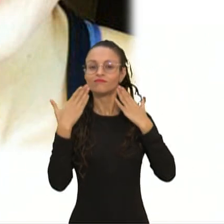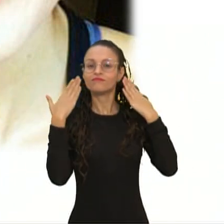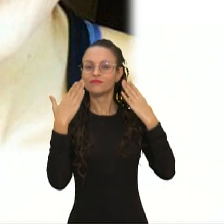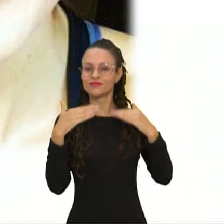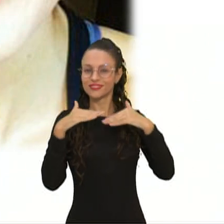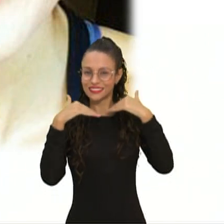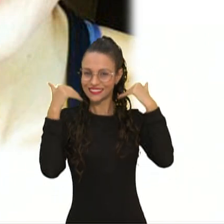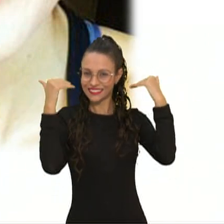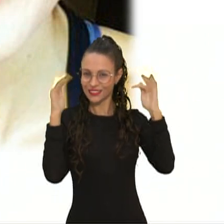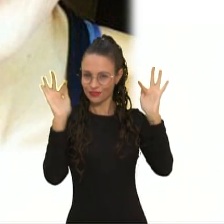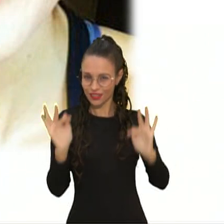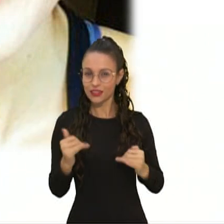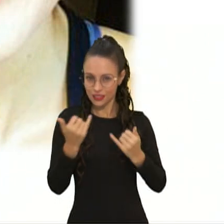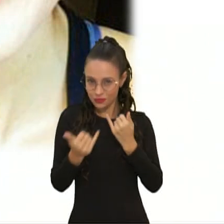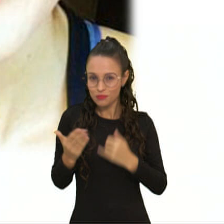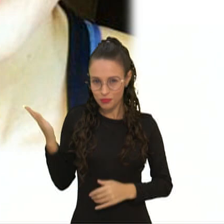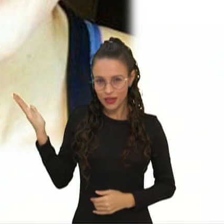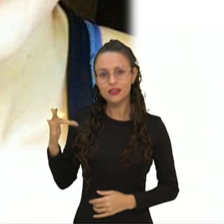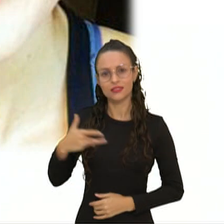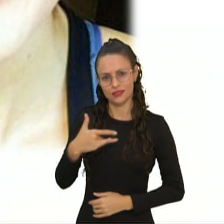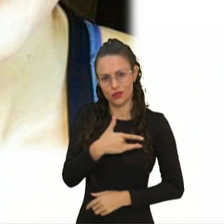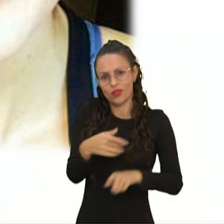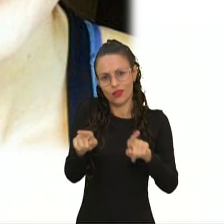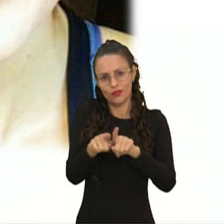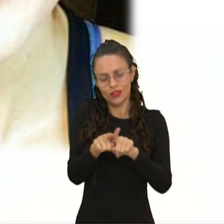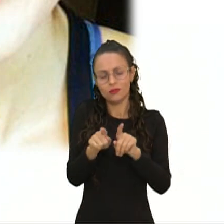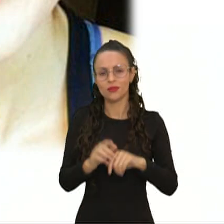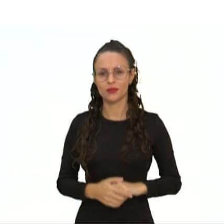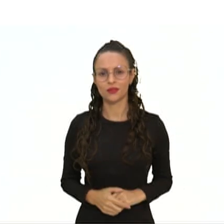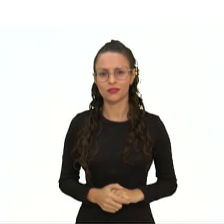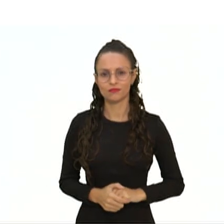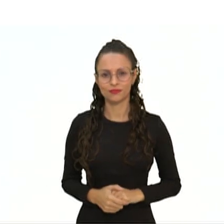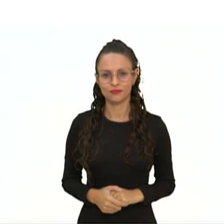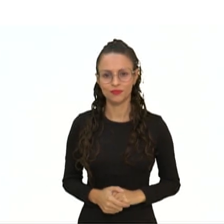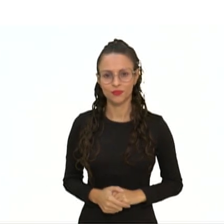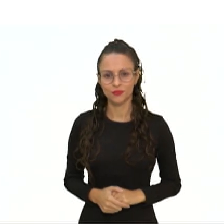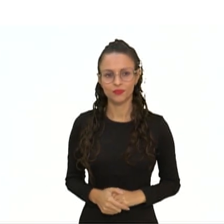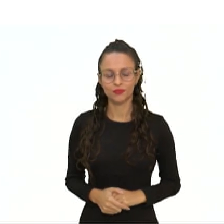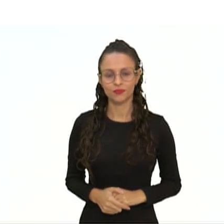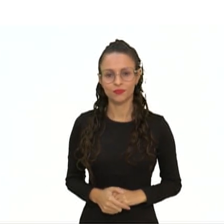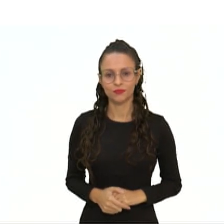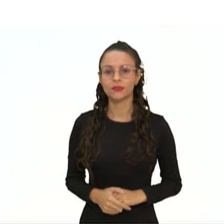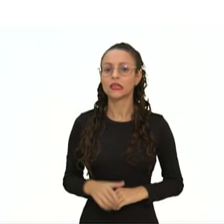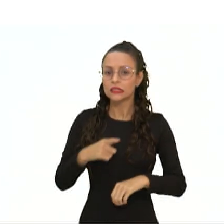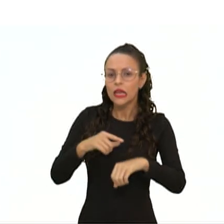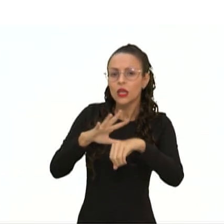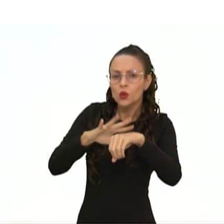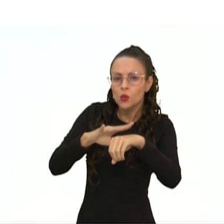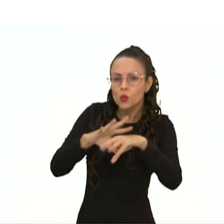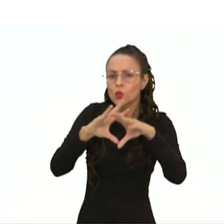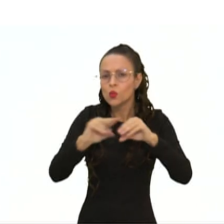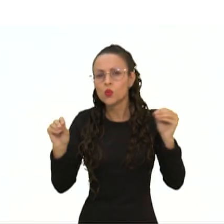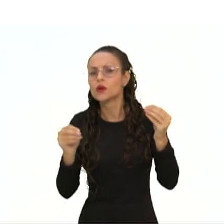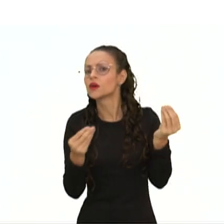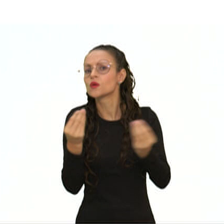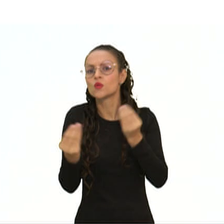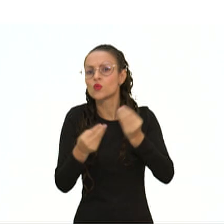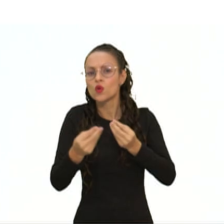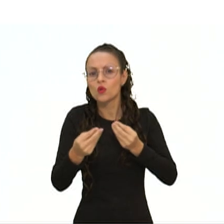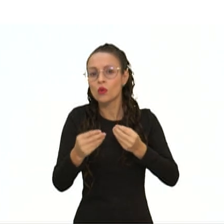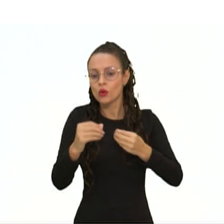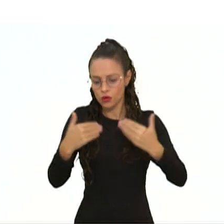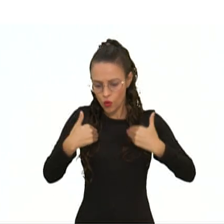feliz ela aparenta ser além de saudável é claro ah e tem cura o quê que isso pode acarretar